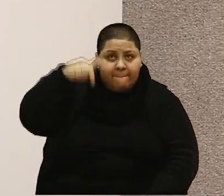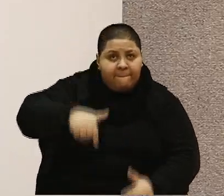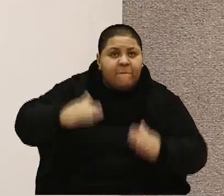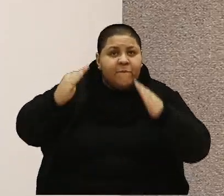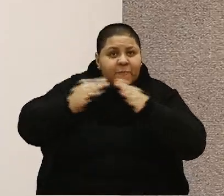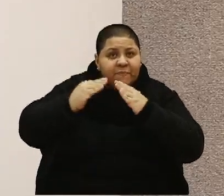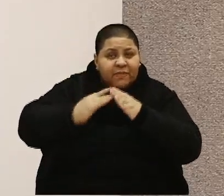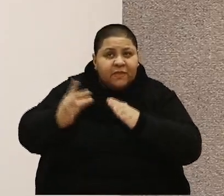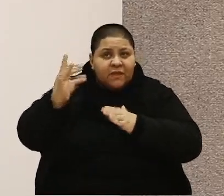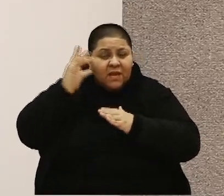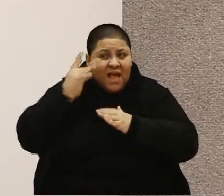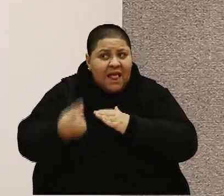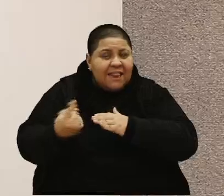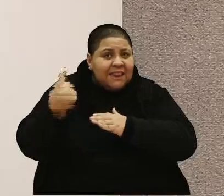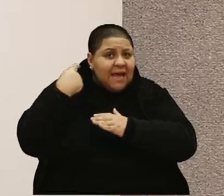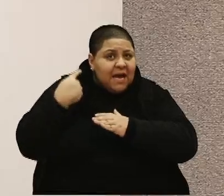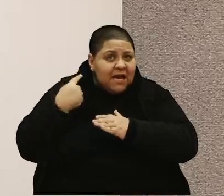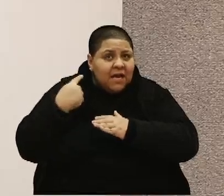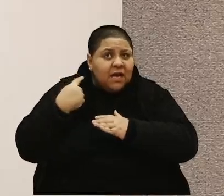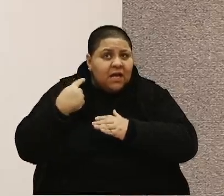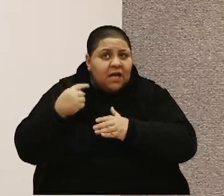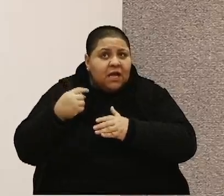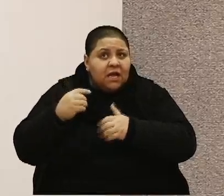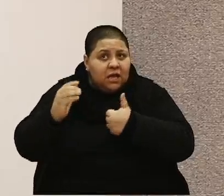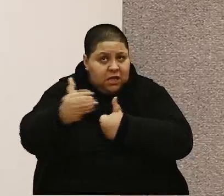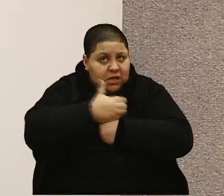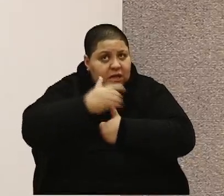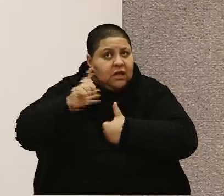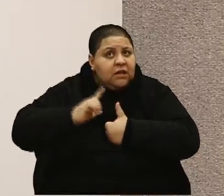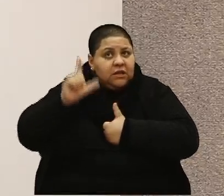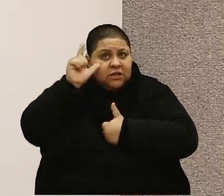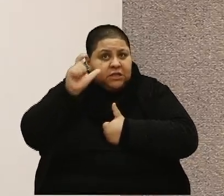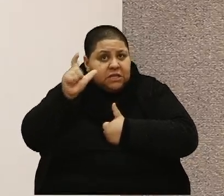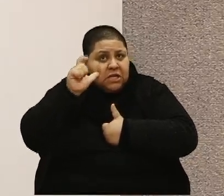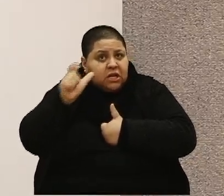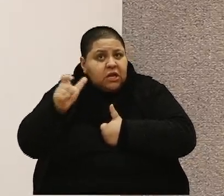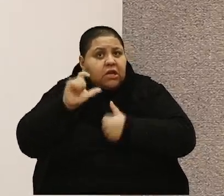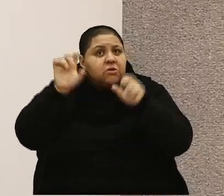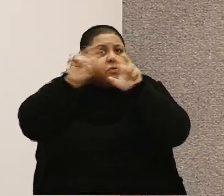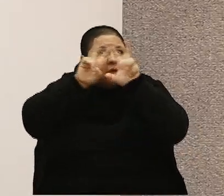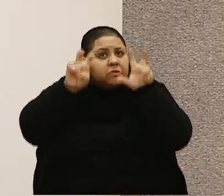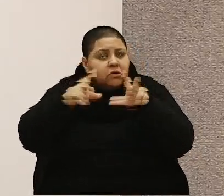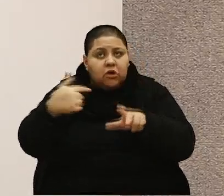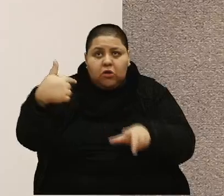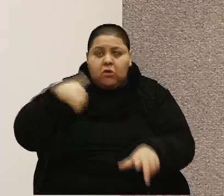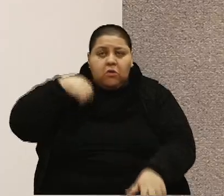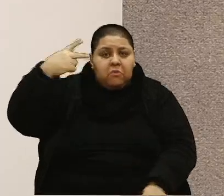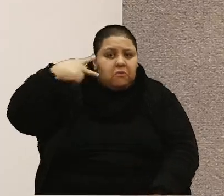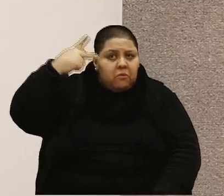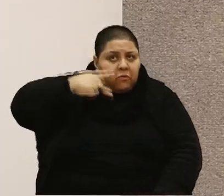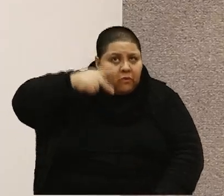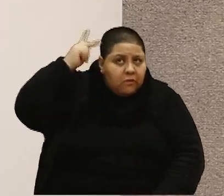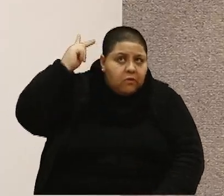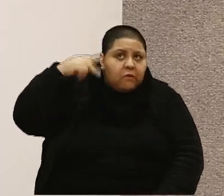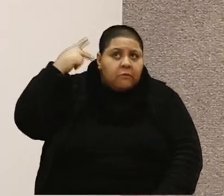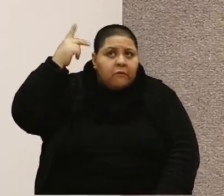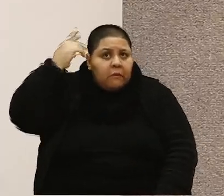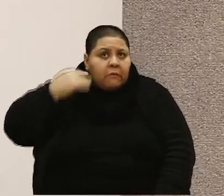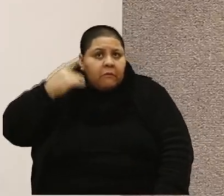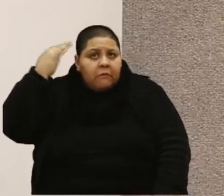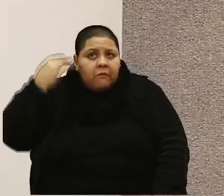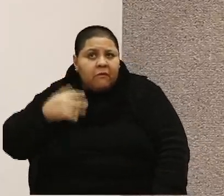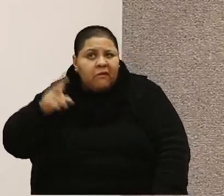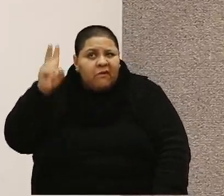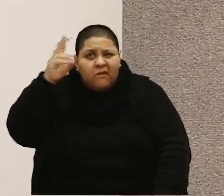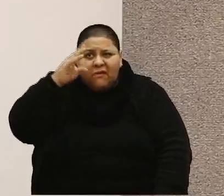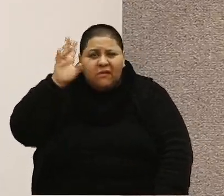estavam presentes lá no Conselho Tutelar têm interesse na pauta do Conselho Tutelar. Eu, vereador Iago, vereadora Daiane, não lembro